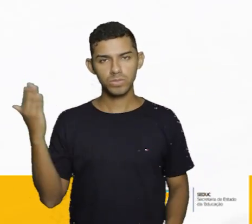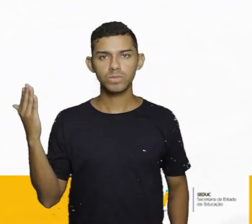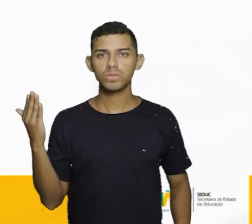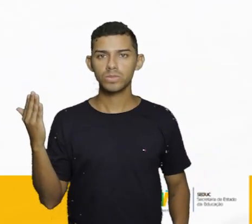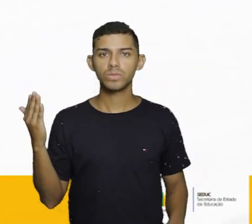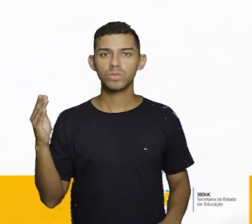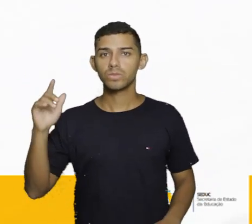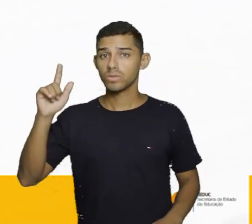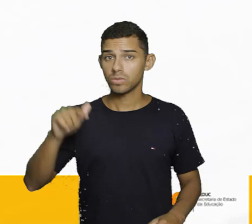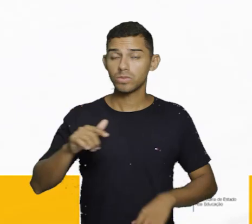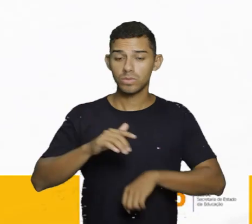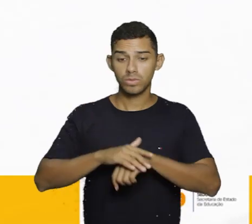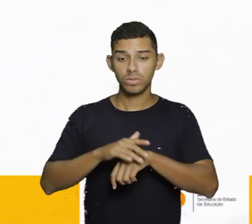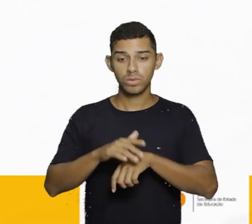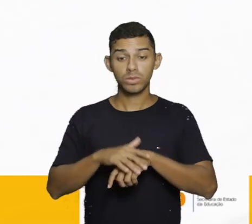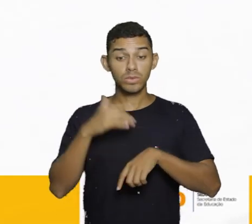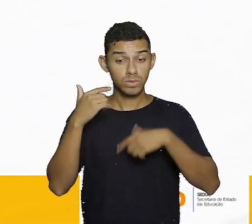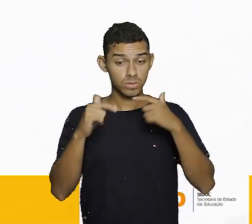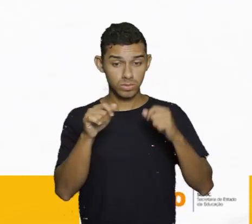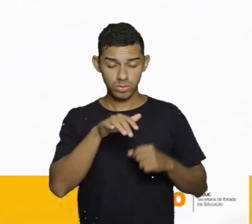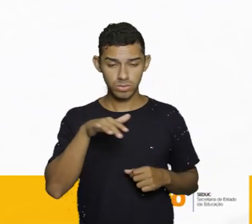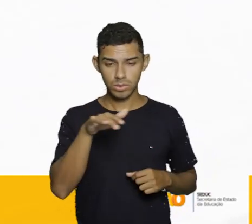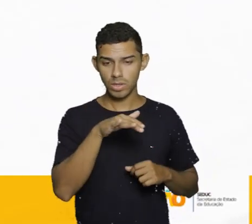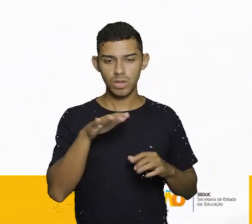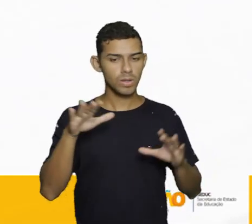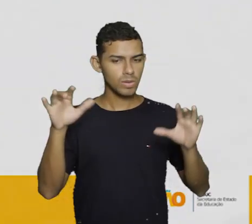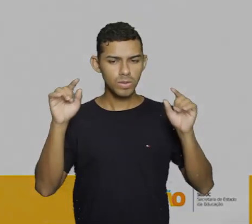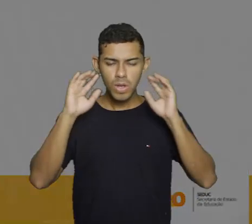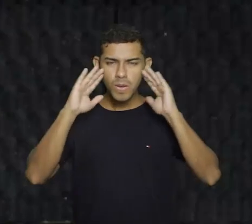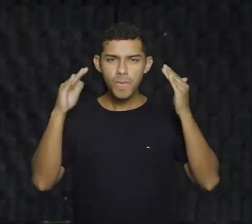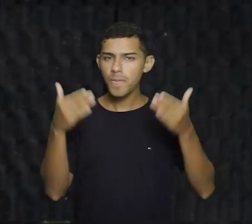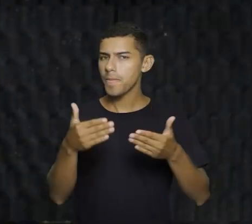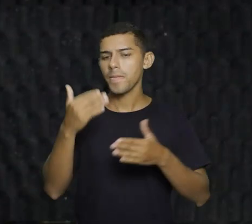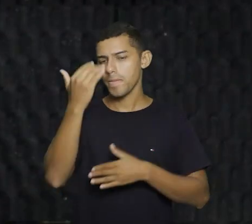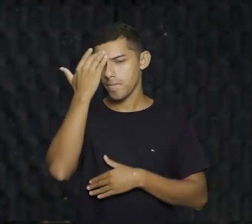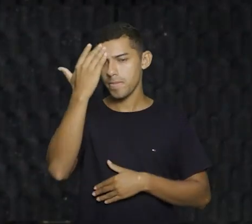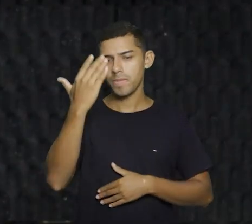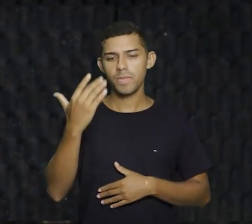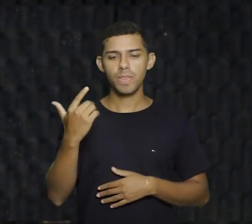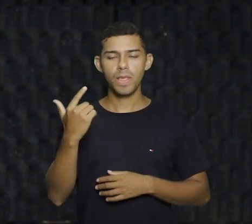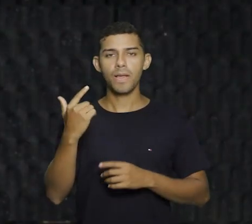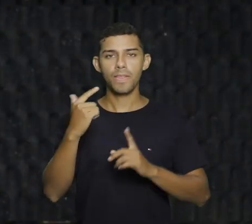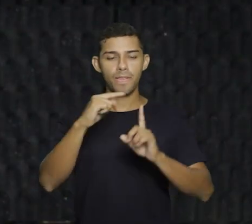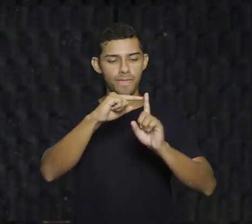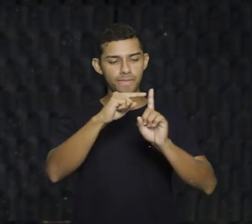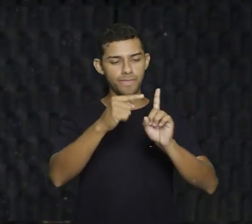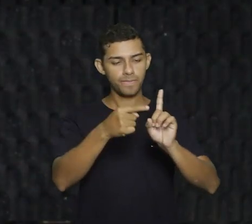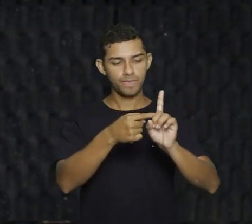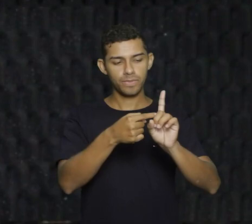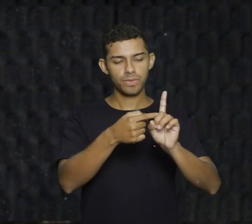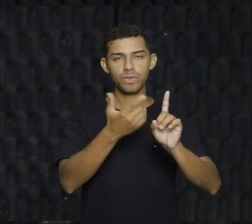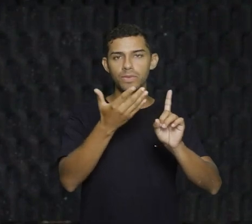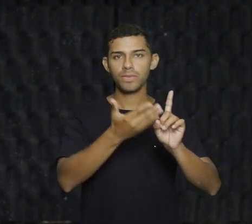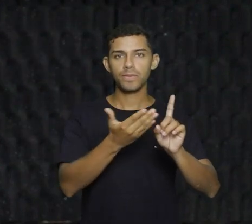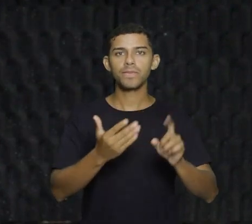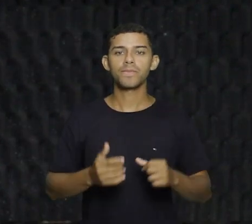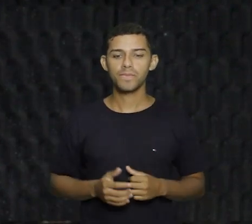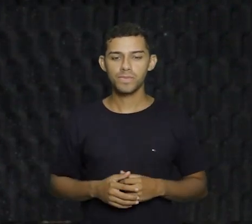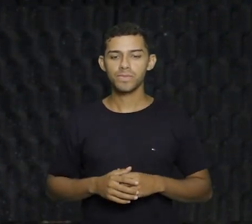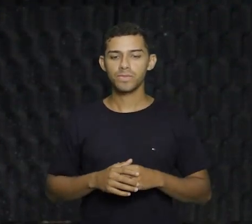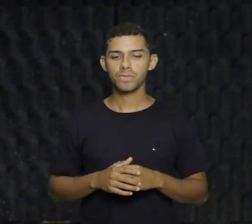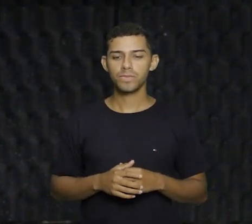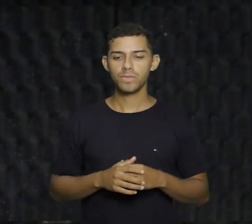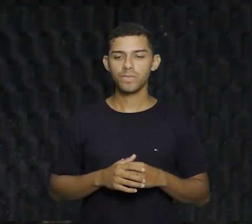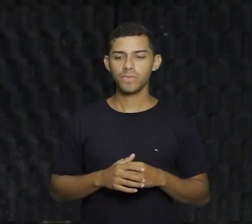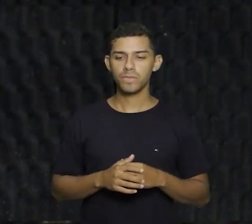elas, né? Ela trabalha com o ponto mais importante, que é justamente o alvo do tema da obra, a